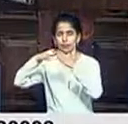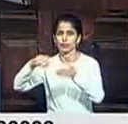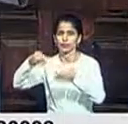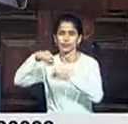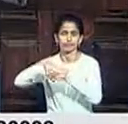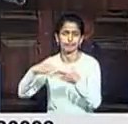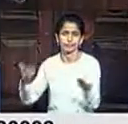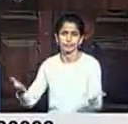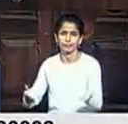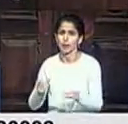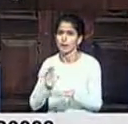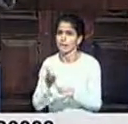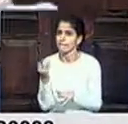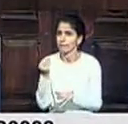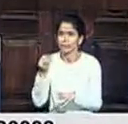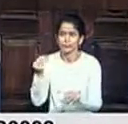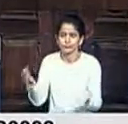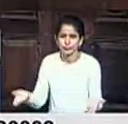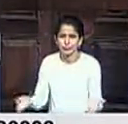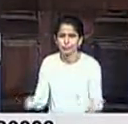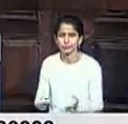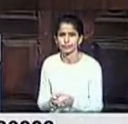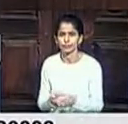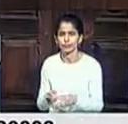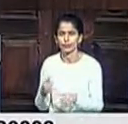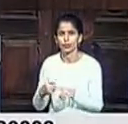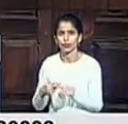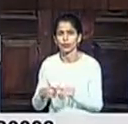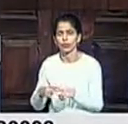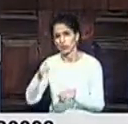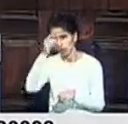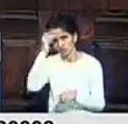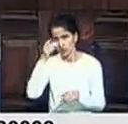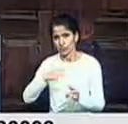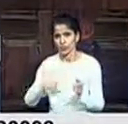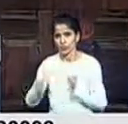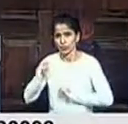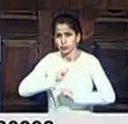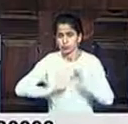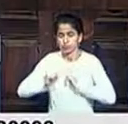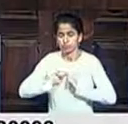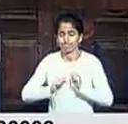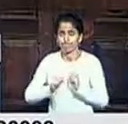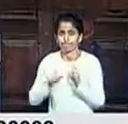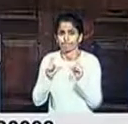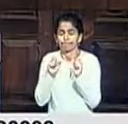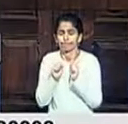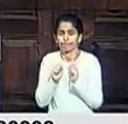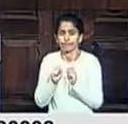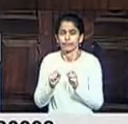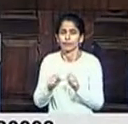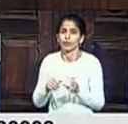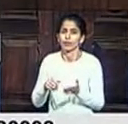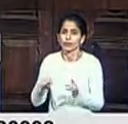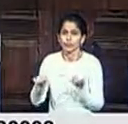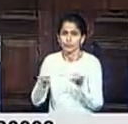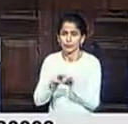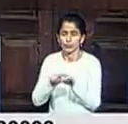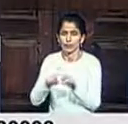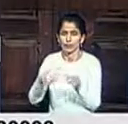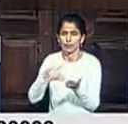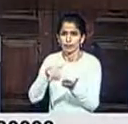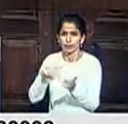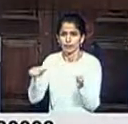domiciliar. É muito. Então as pessoas já estão arrochadas, a economia entrando em parafuso, o emprego caindo, e